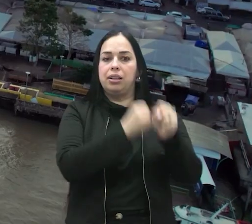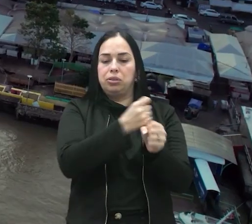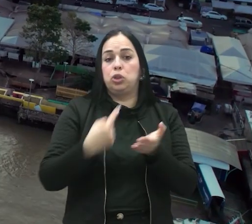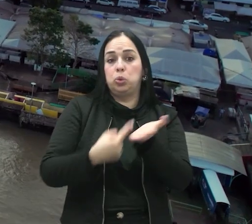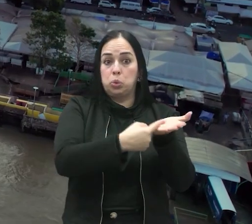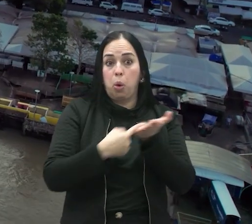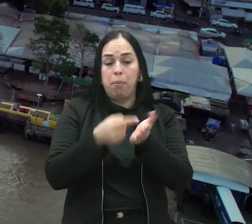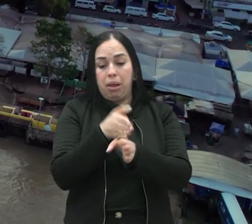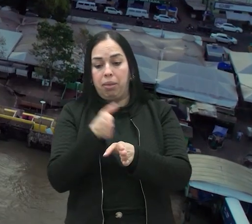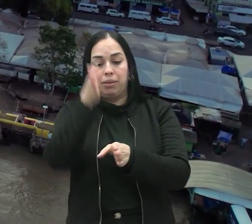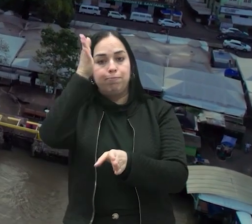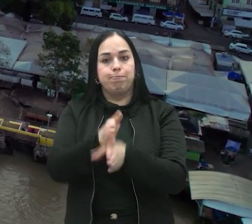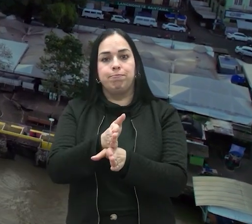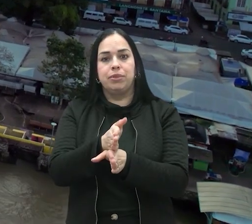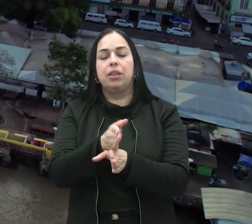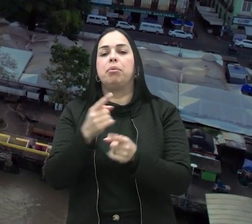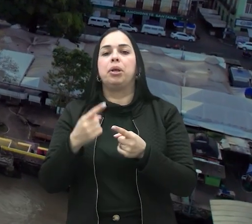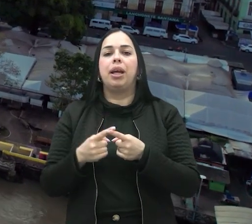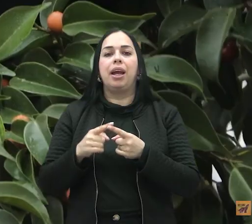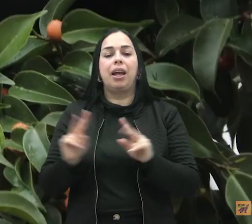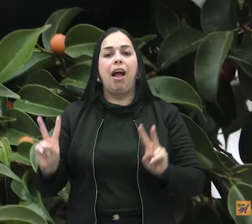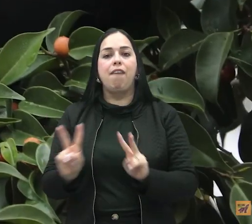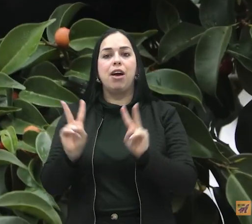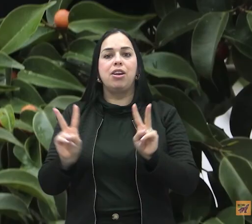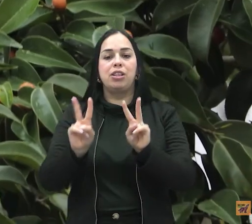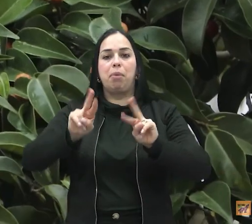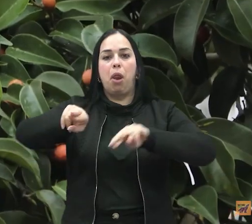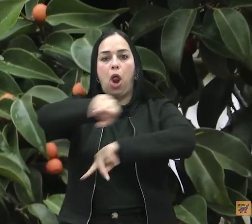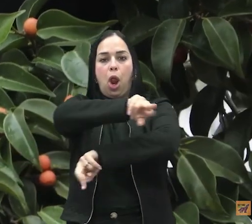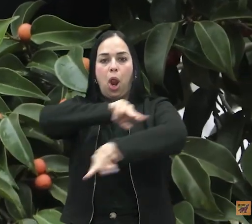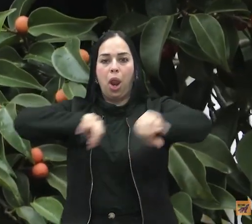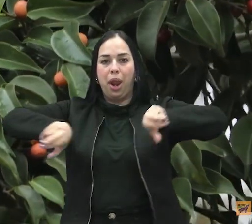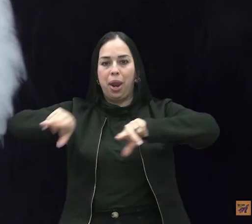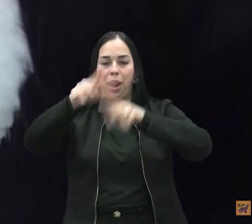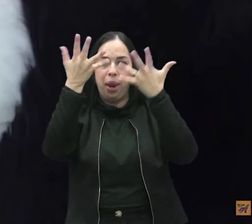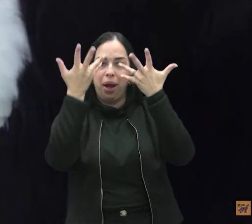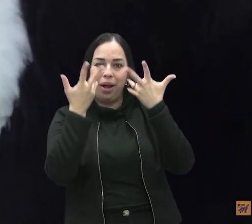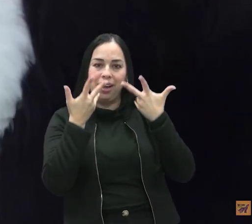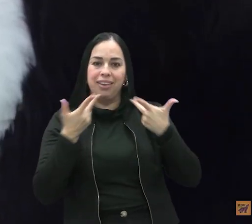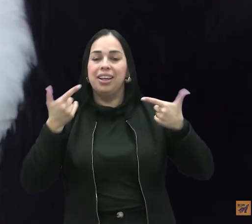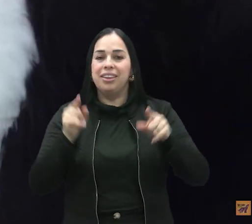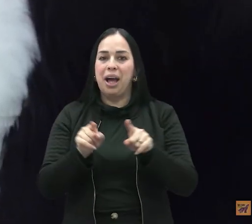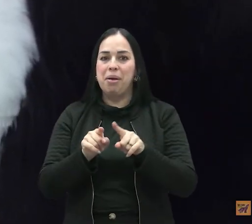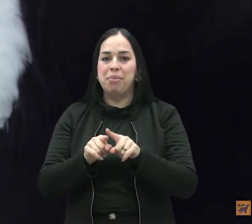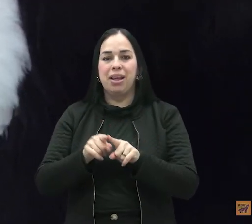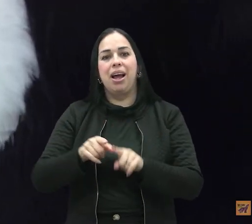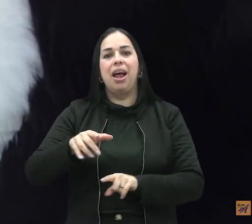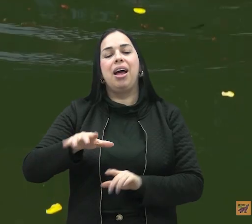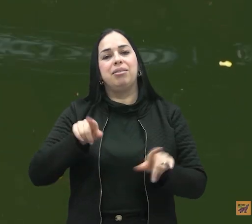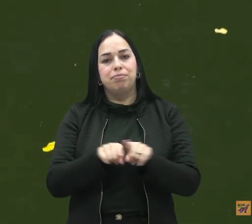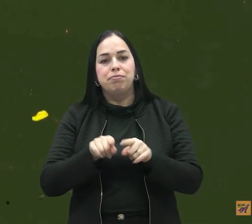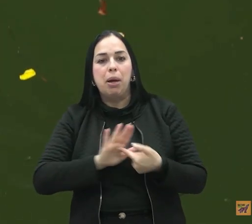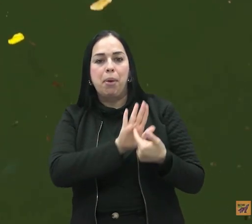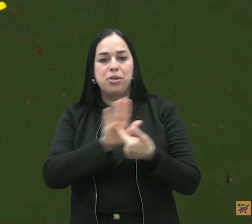de Paris. É a chance de valorizar internacionalmente a biodiversidade brasileira e o